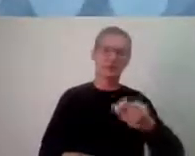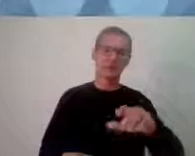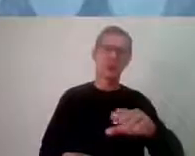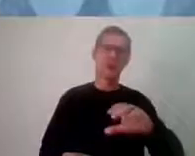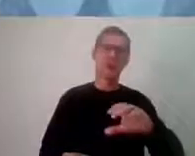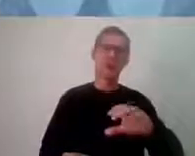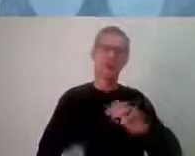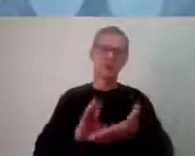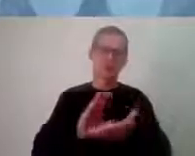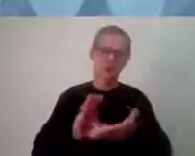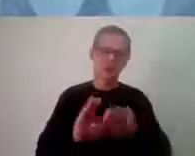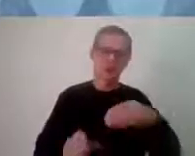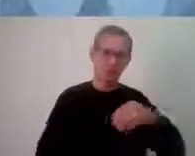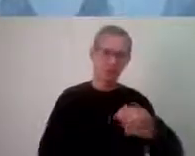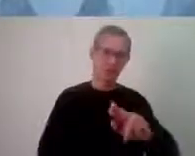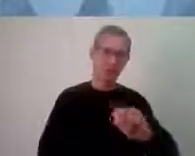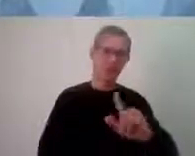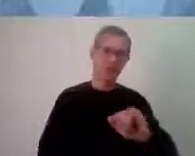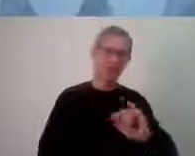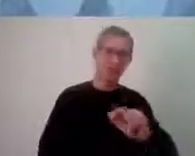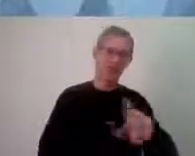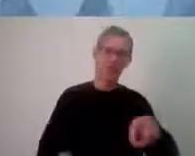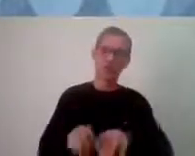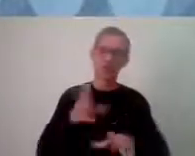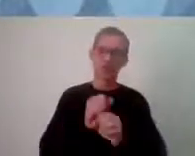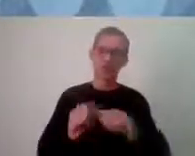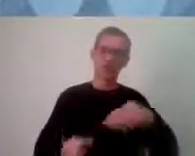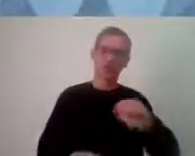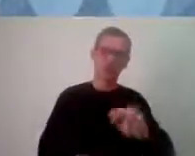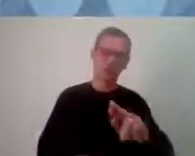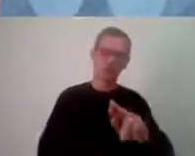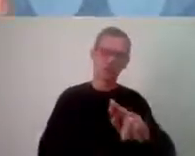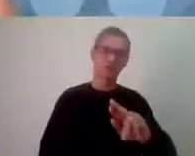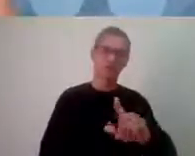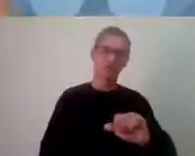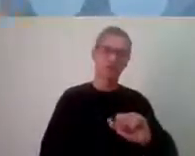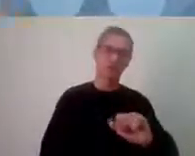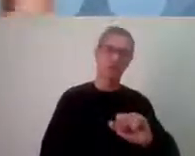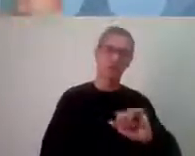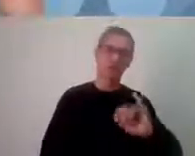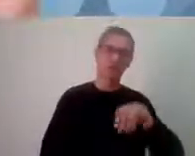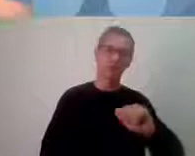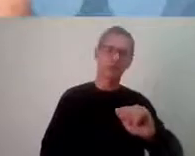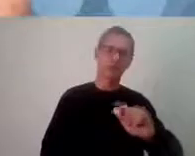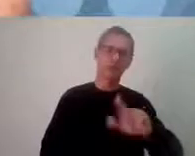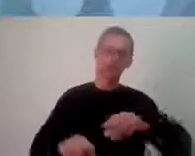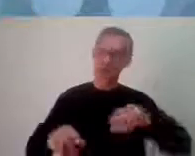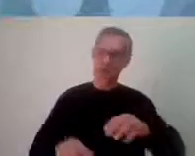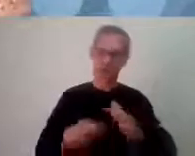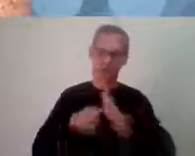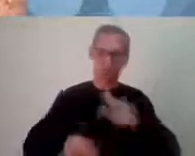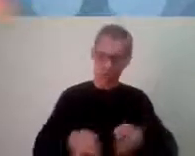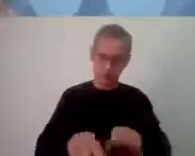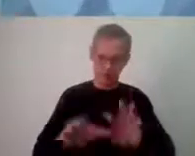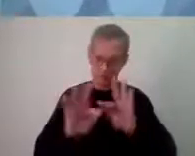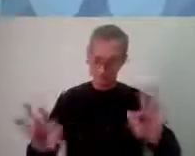que é a variação do lucro, variação da receita, variação da taxa. Então, apareceu uma função